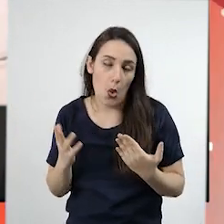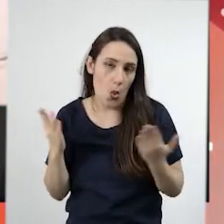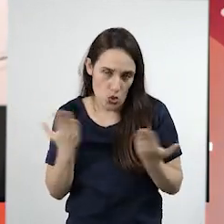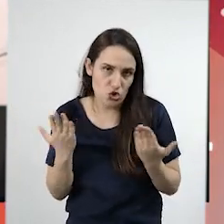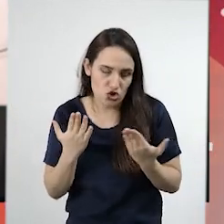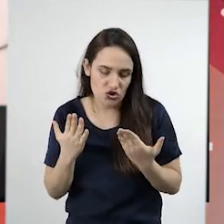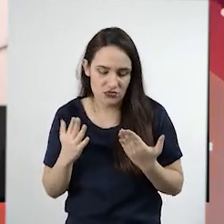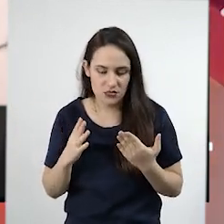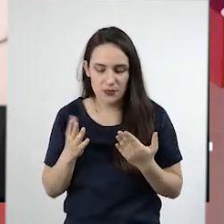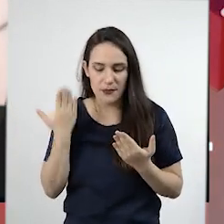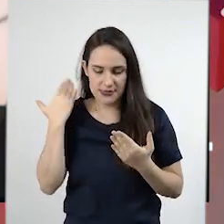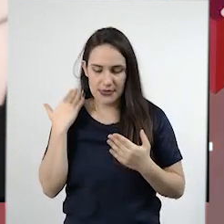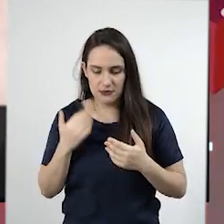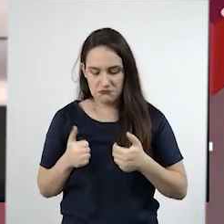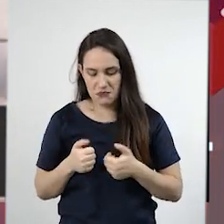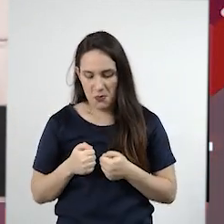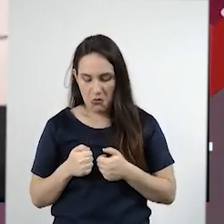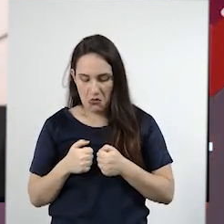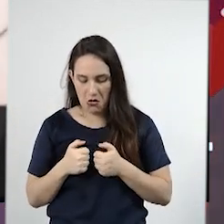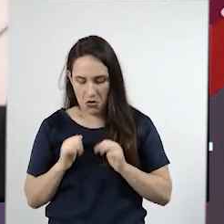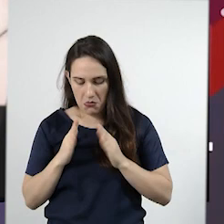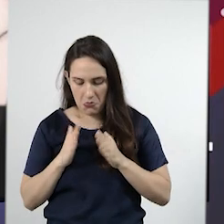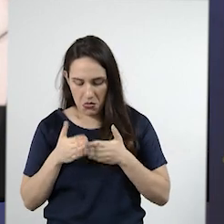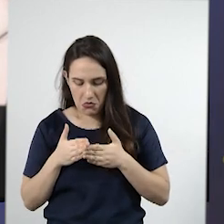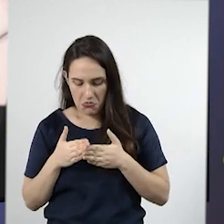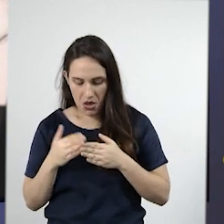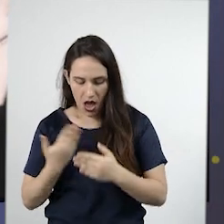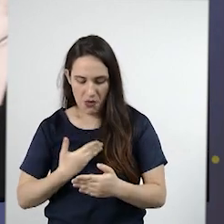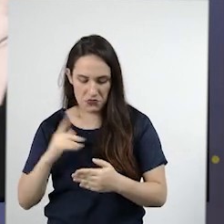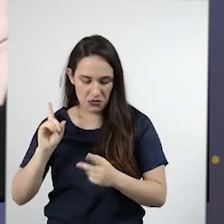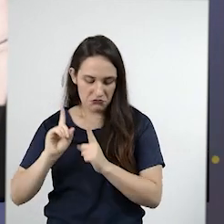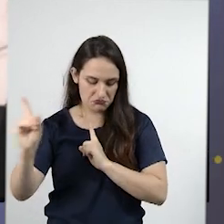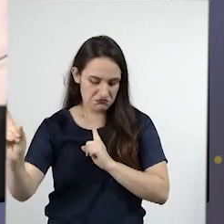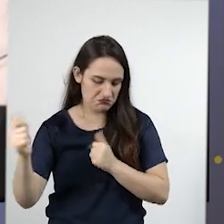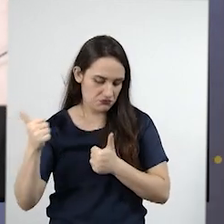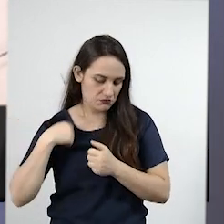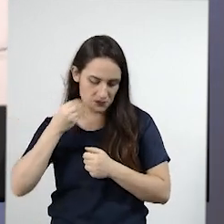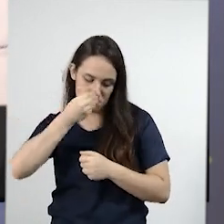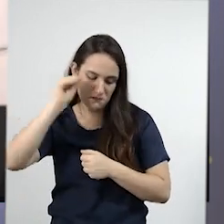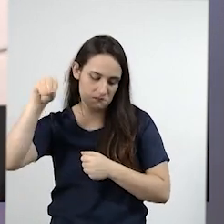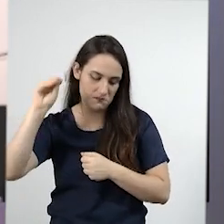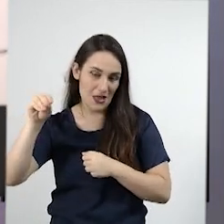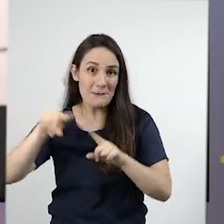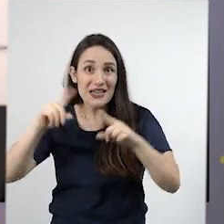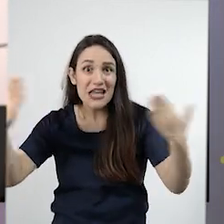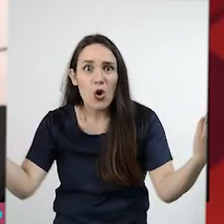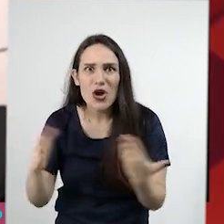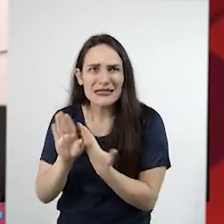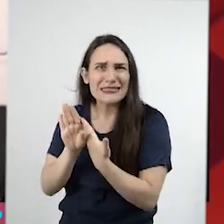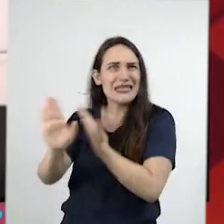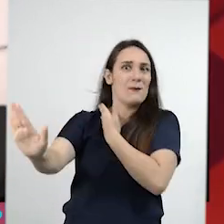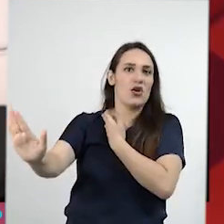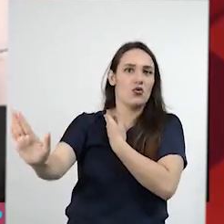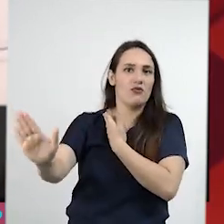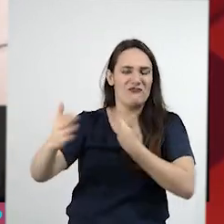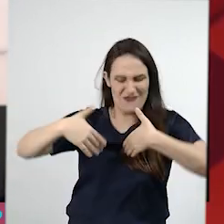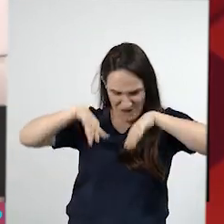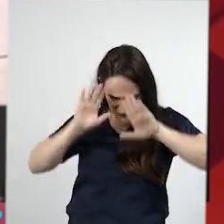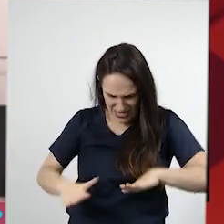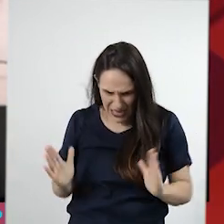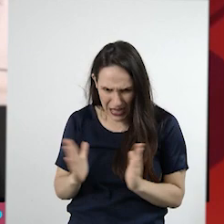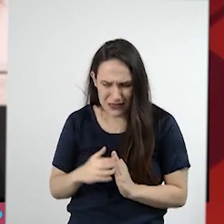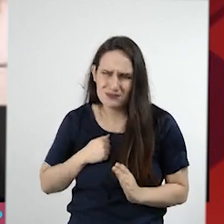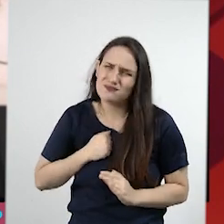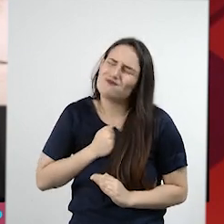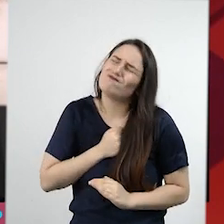pode modificar um pouquinho pela abstinência, né, pelo momento do qual a gente não teve esse contato e